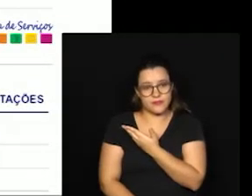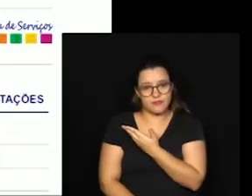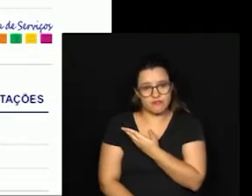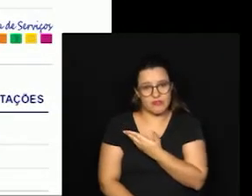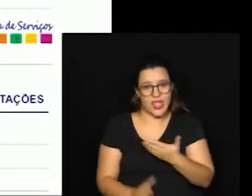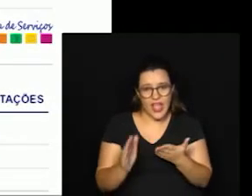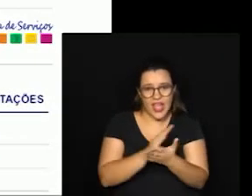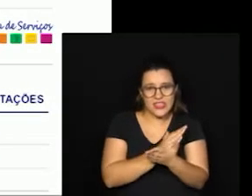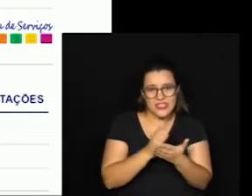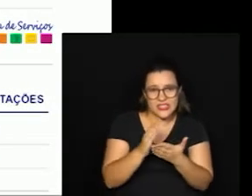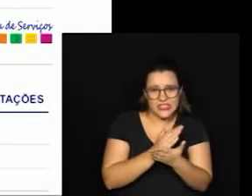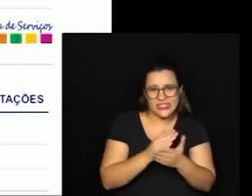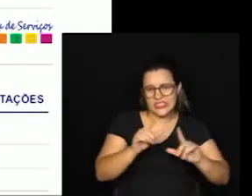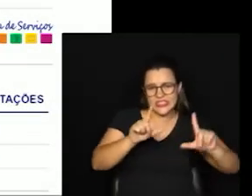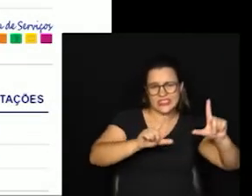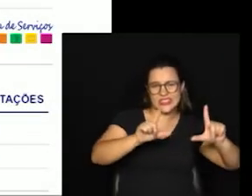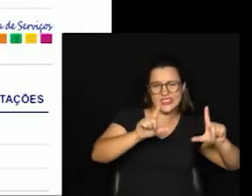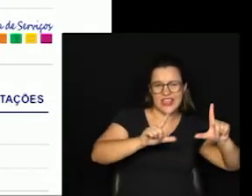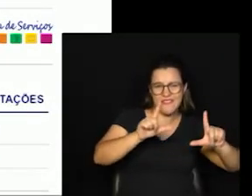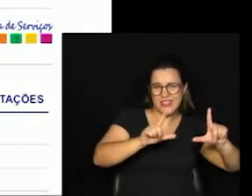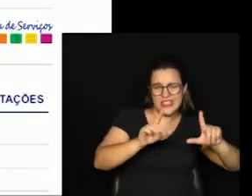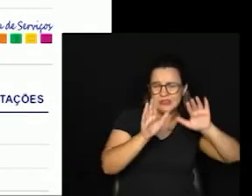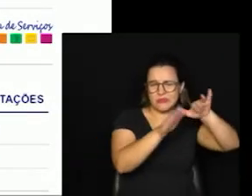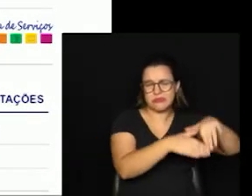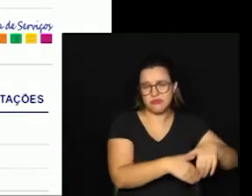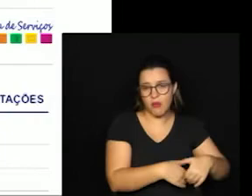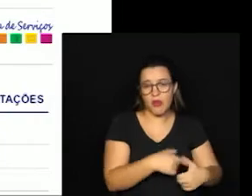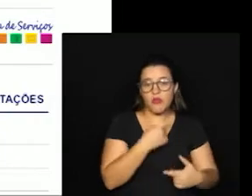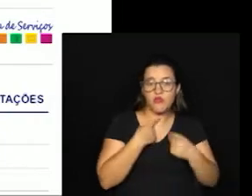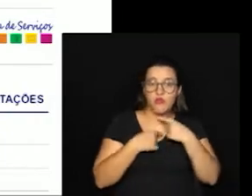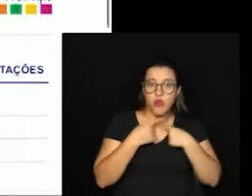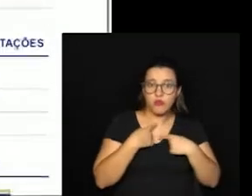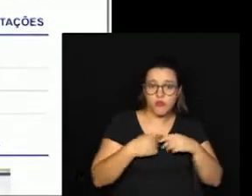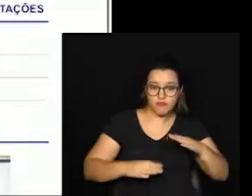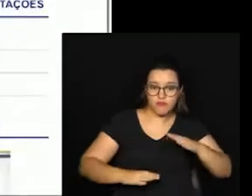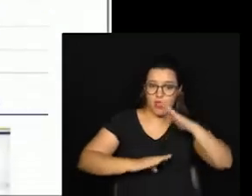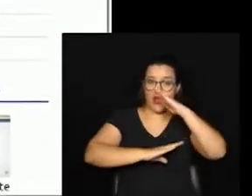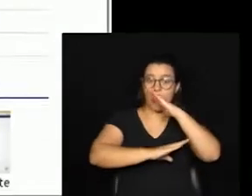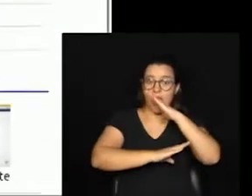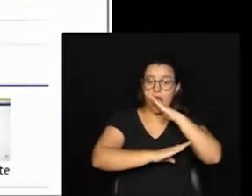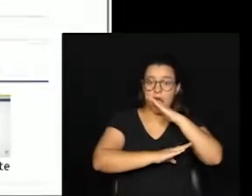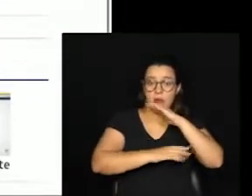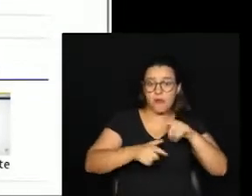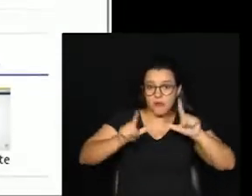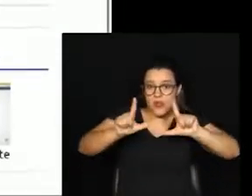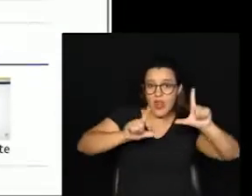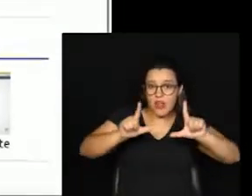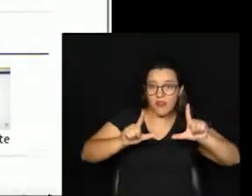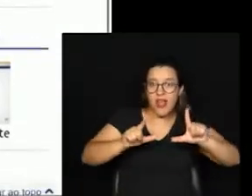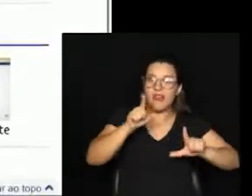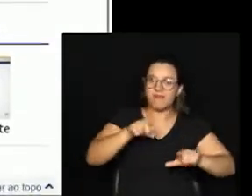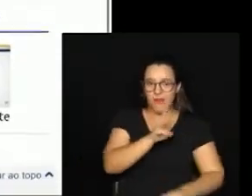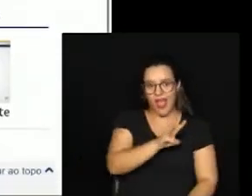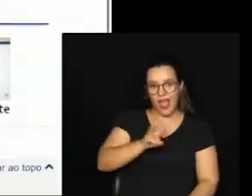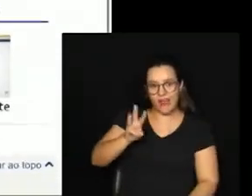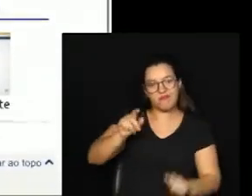TV e quer assistir a TV Câmara Campinas, também é possível através do site